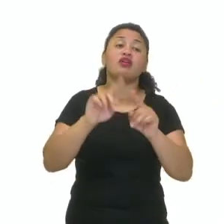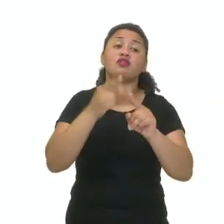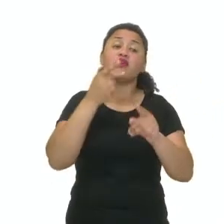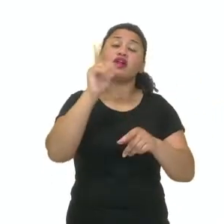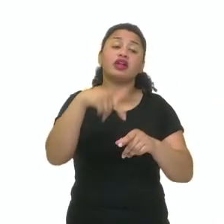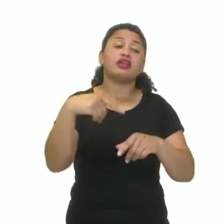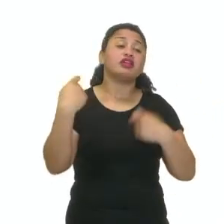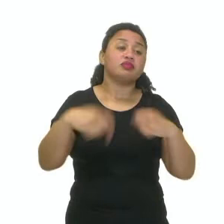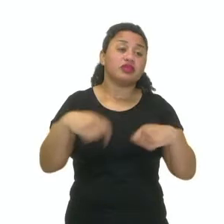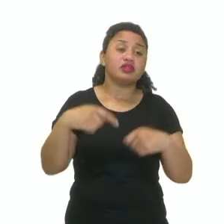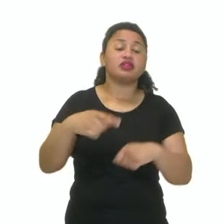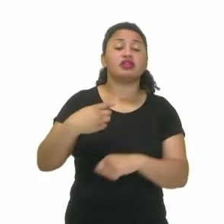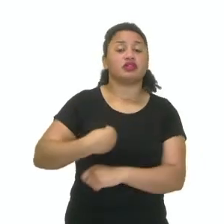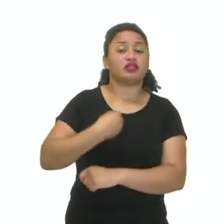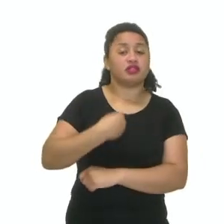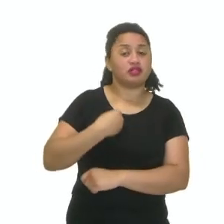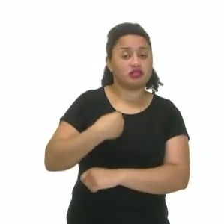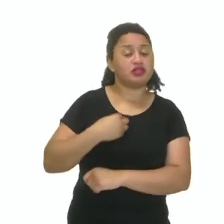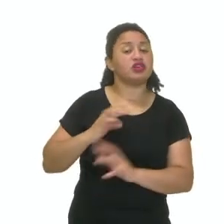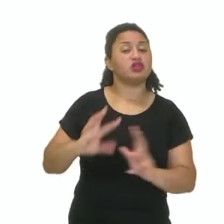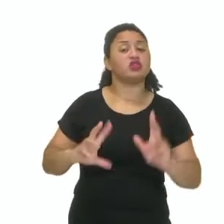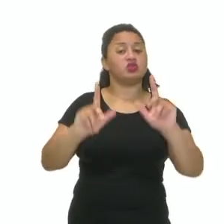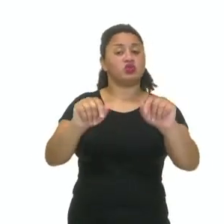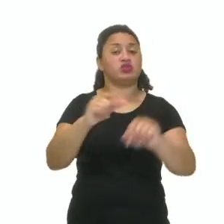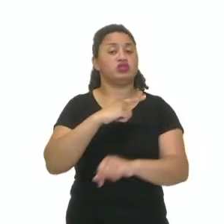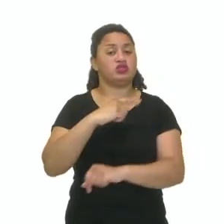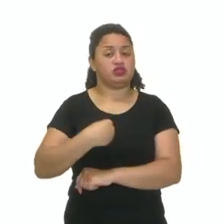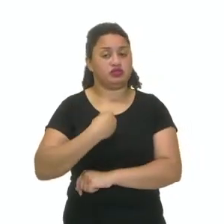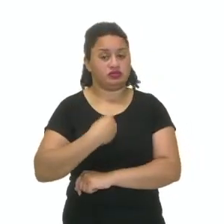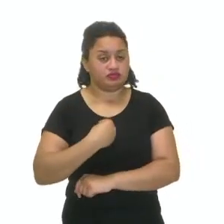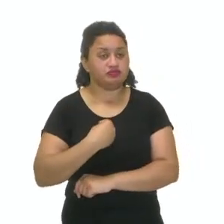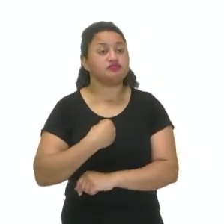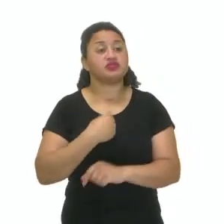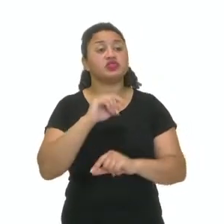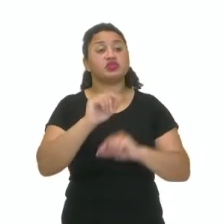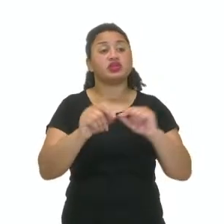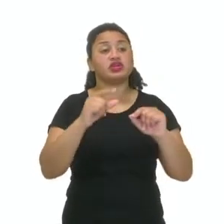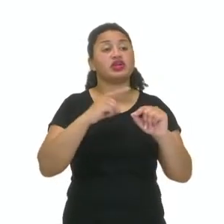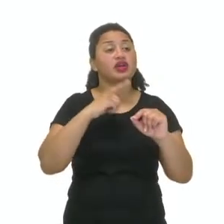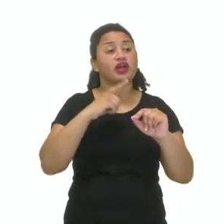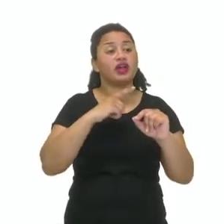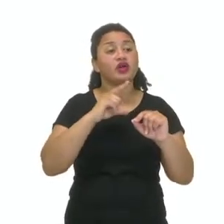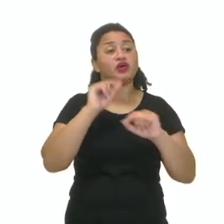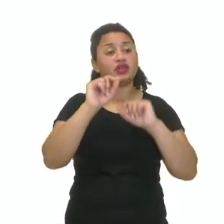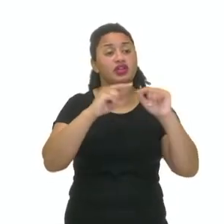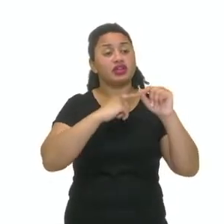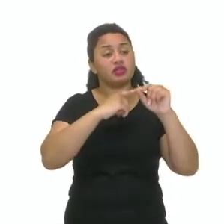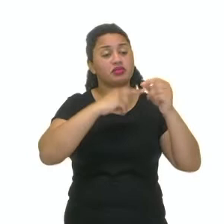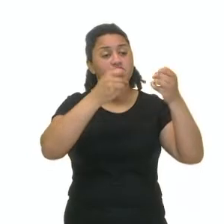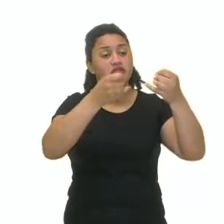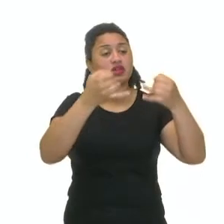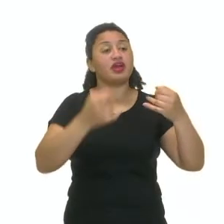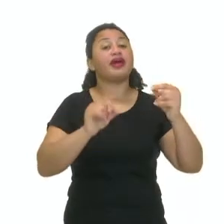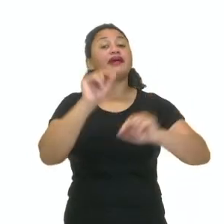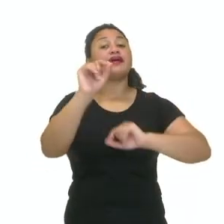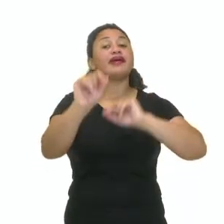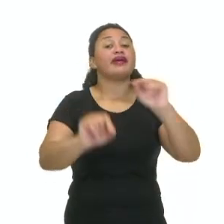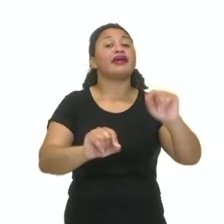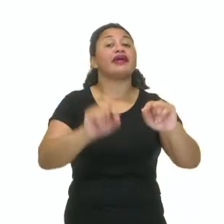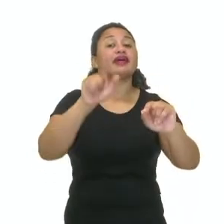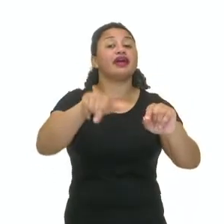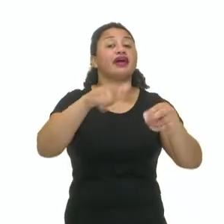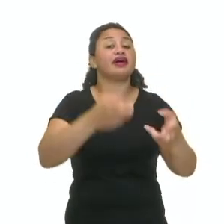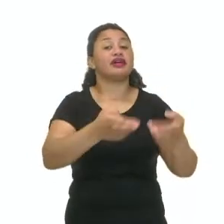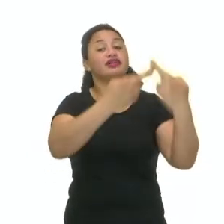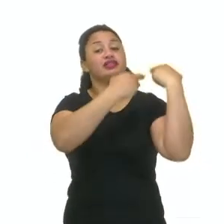de sobrevivência nossa e de todos os seres vivos. Olha lá o texto. A questão que temos que colocar aqui é de quem é a